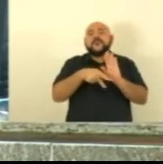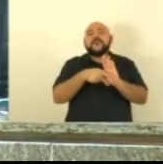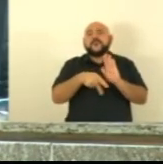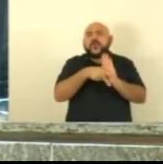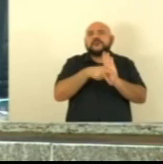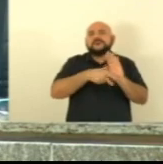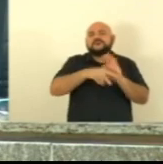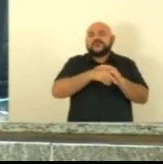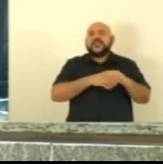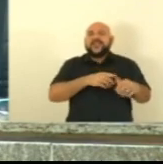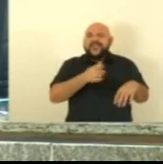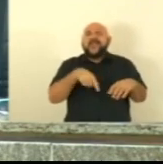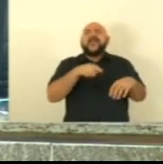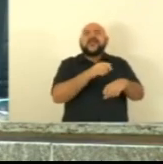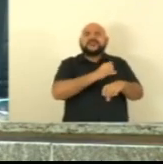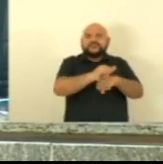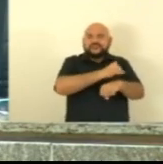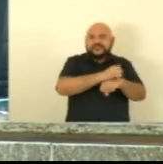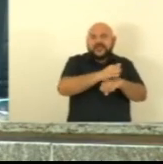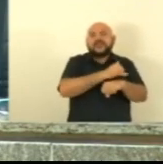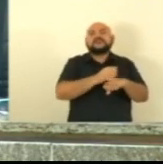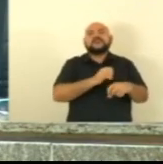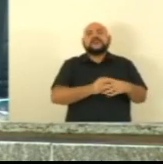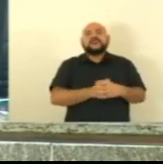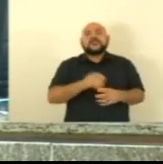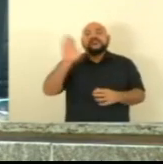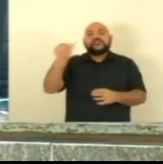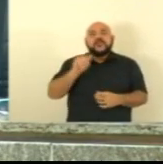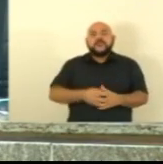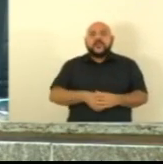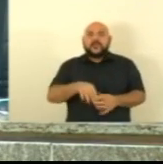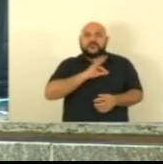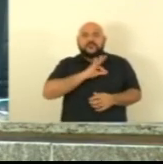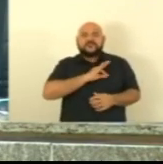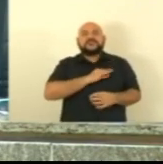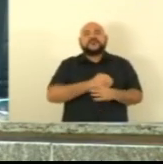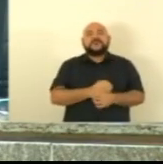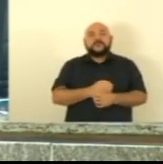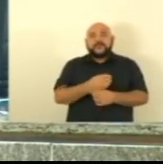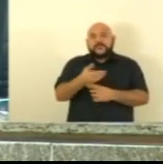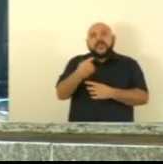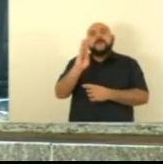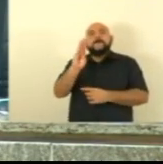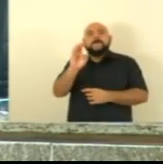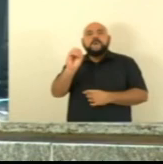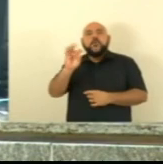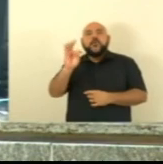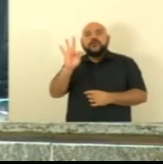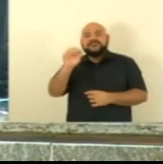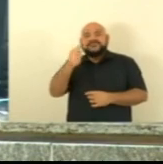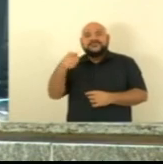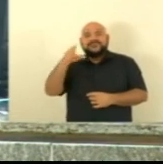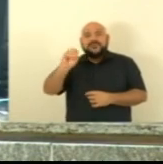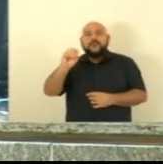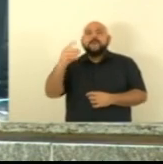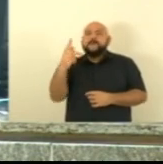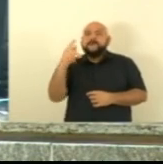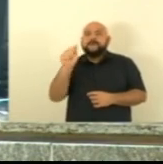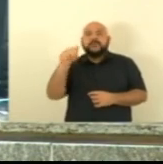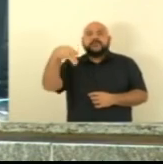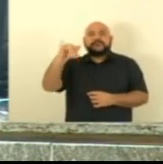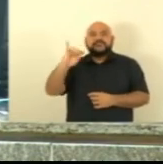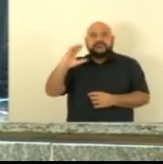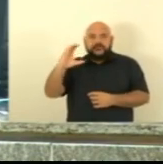pânico nas escolas públicas da rede de ensino do Estado do Espírito Santo. Nas comissões em conjunto, Justiça, de Ciência, Tecnologia e de Segurança e